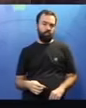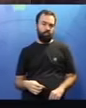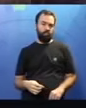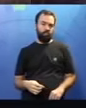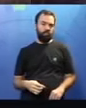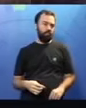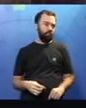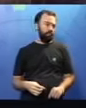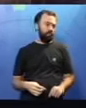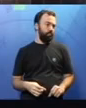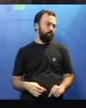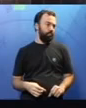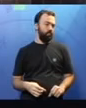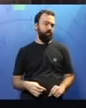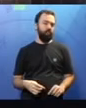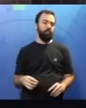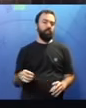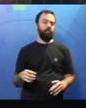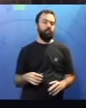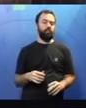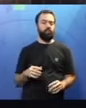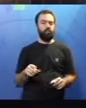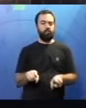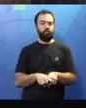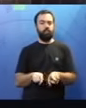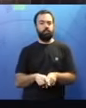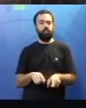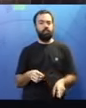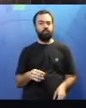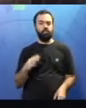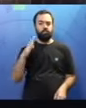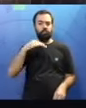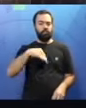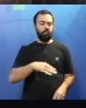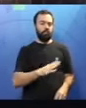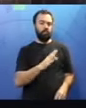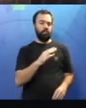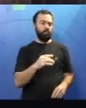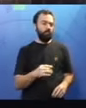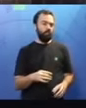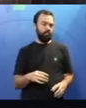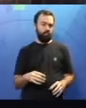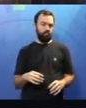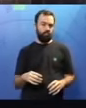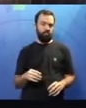As ondas sísmicas são um outro exemplo de ondas mecânicas.